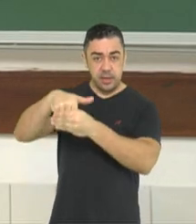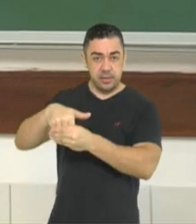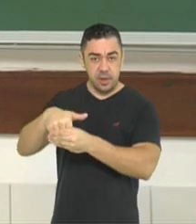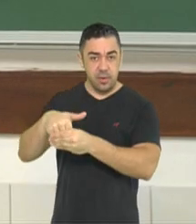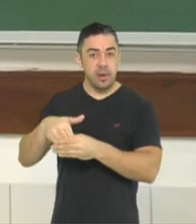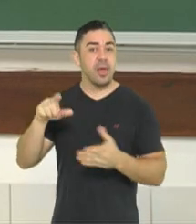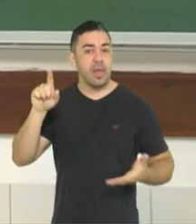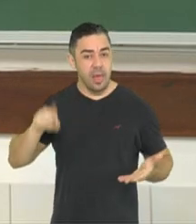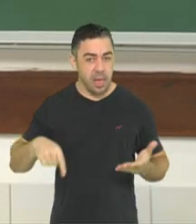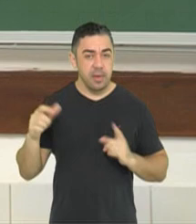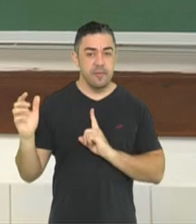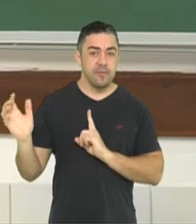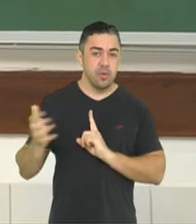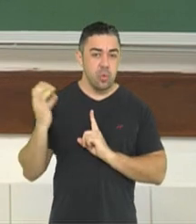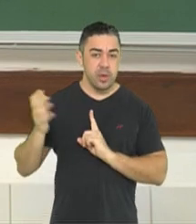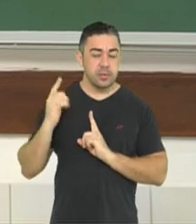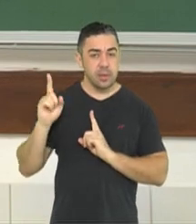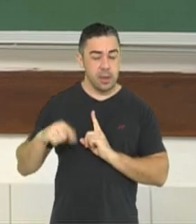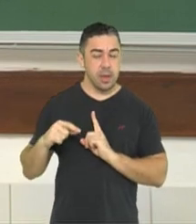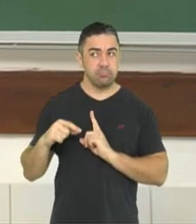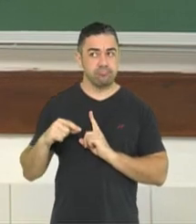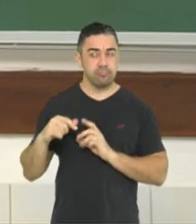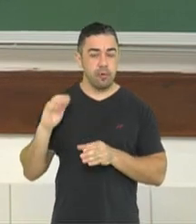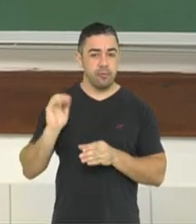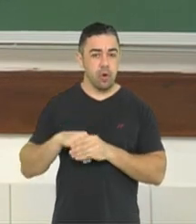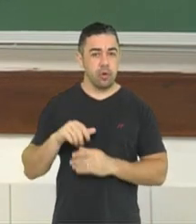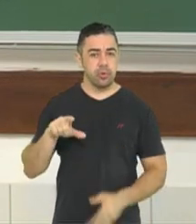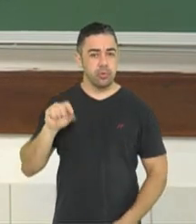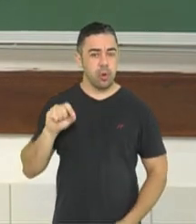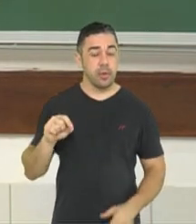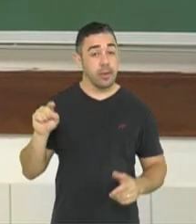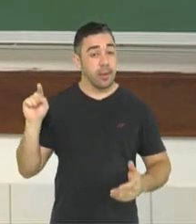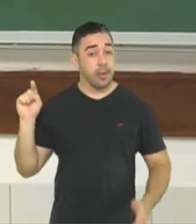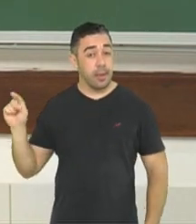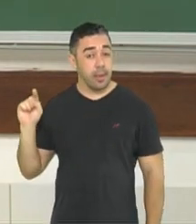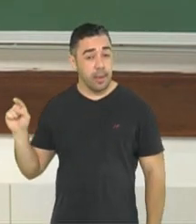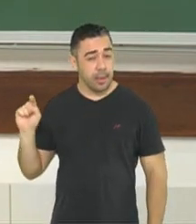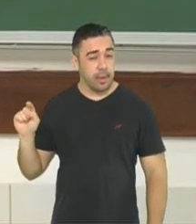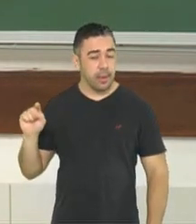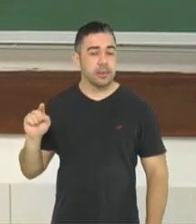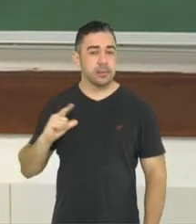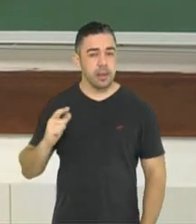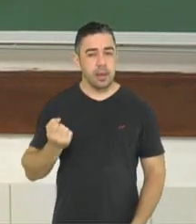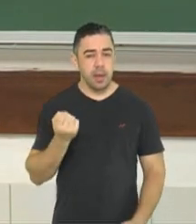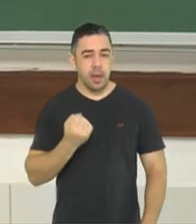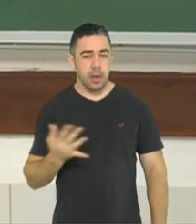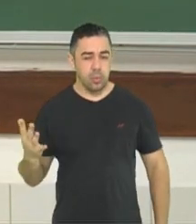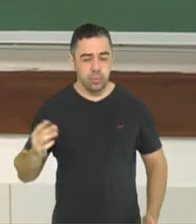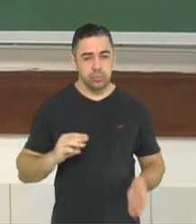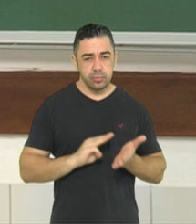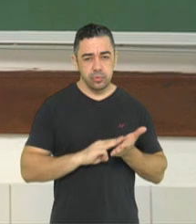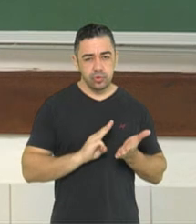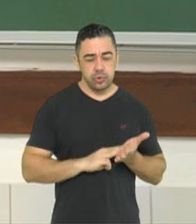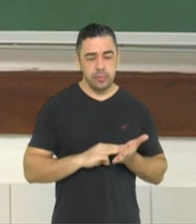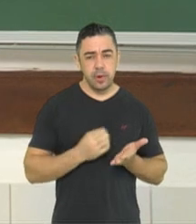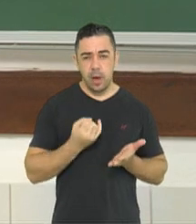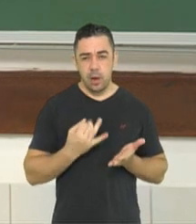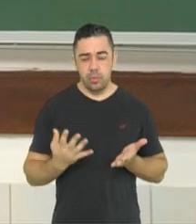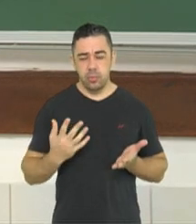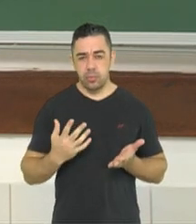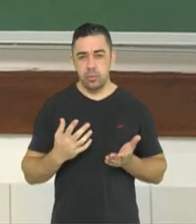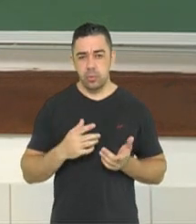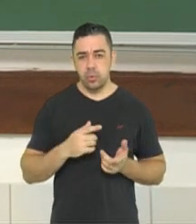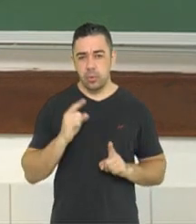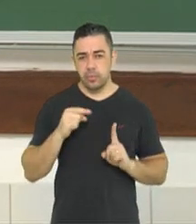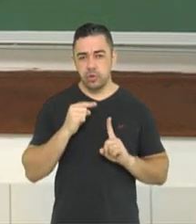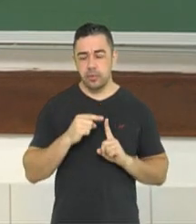até para influenciar o voto da gente, né? E ali, pessoal, tem alguns motivos, né? Algumas finalidades